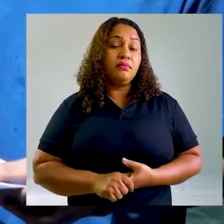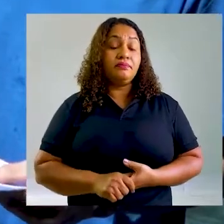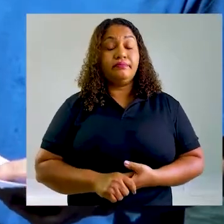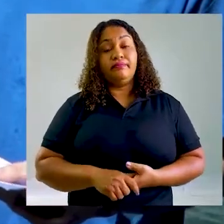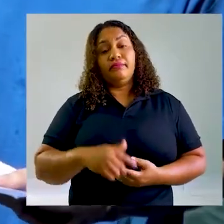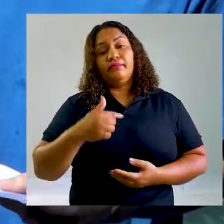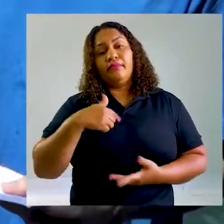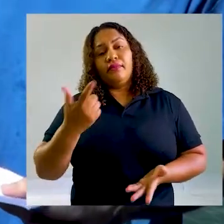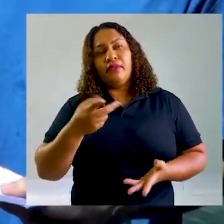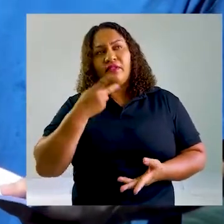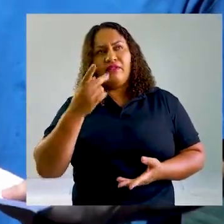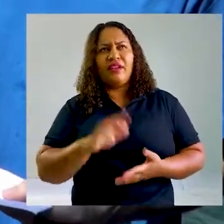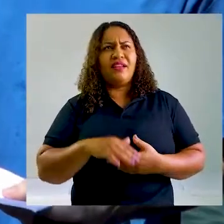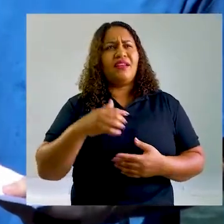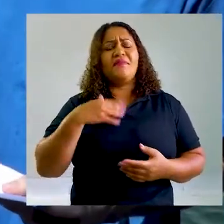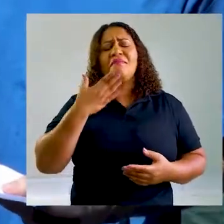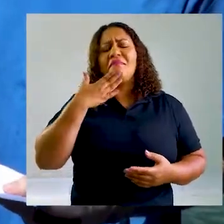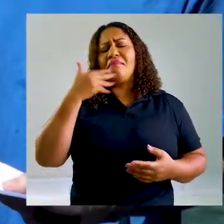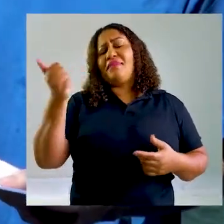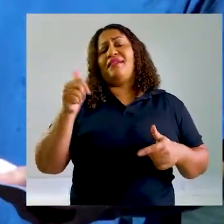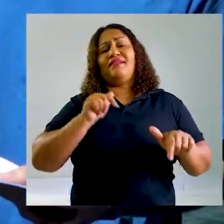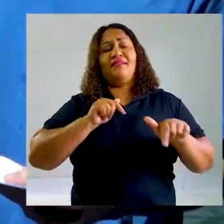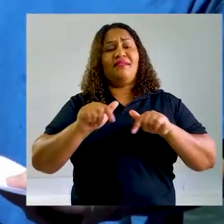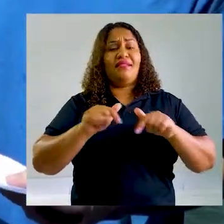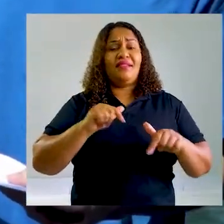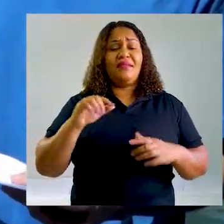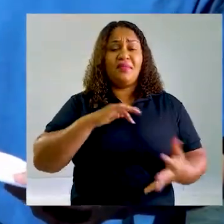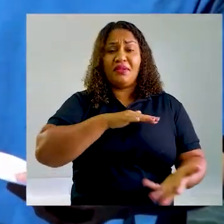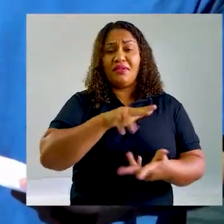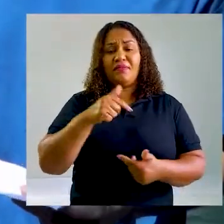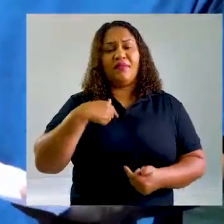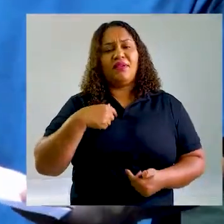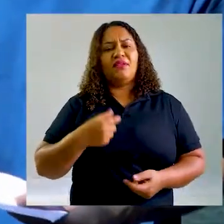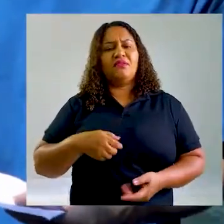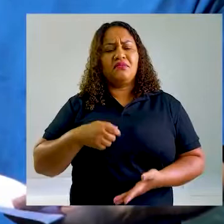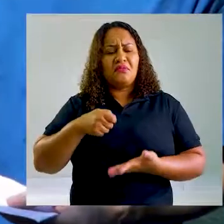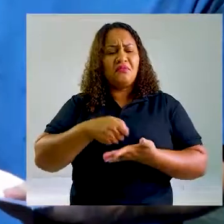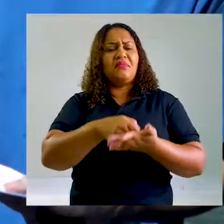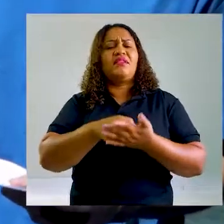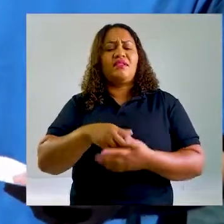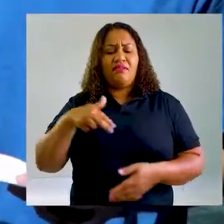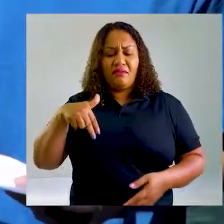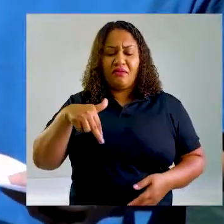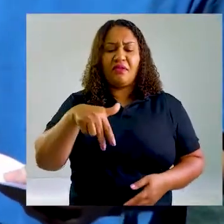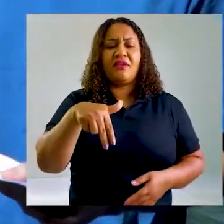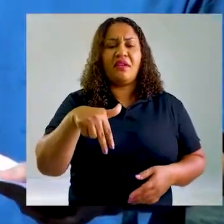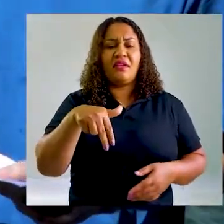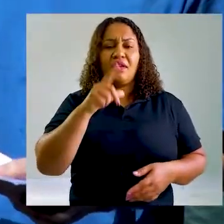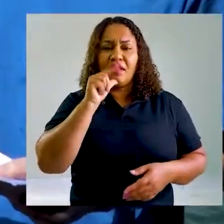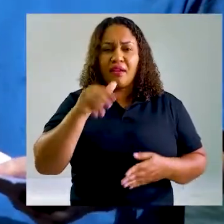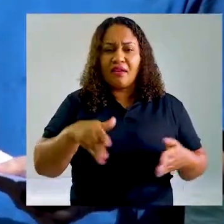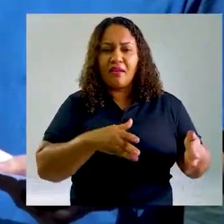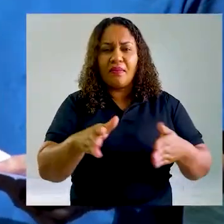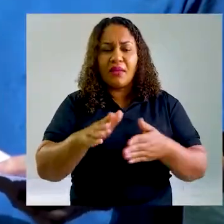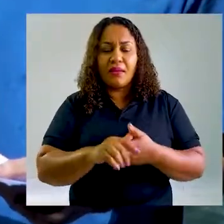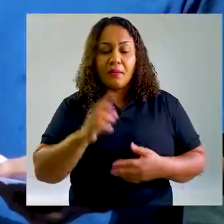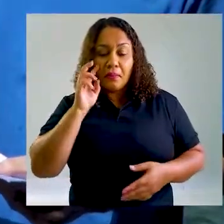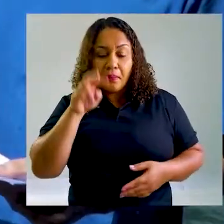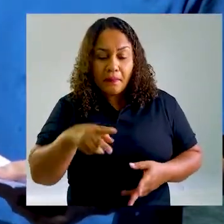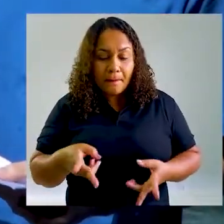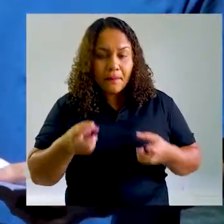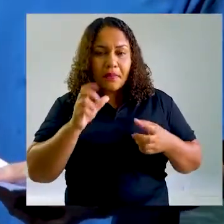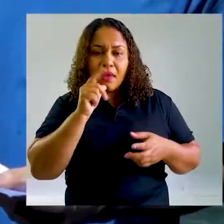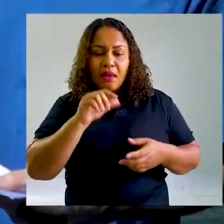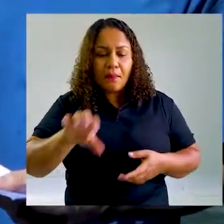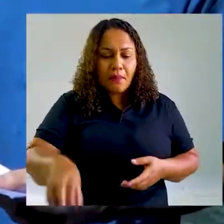resultado? Eu costumo brincar com meus alunos dizendo que é o melhor trabalho do mundo, porque eu sou obrigado a ir para a beira do rio coletar a amostra, né? Na